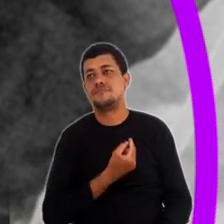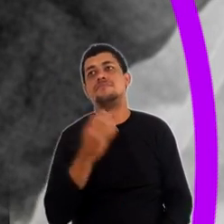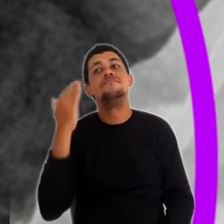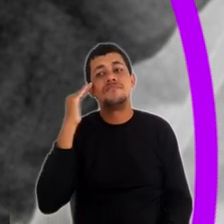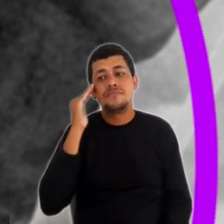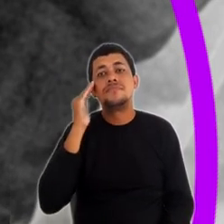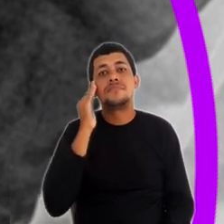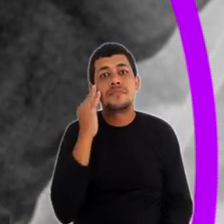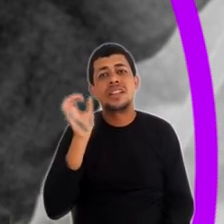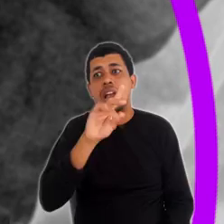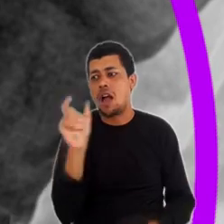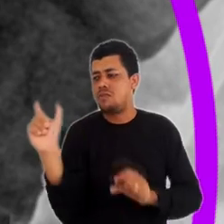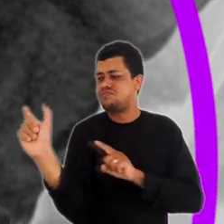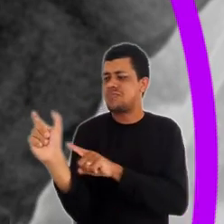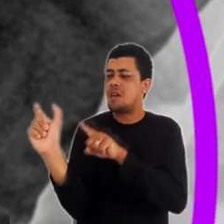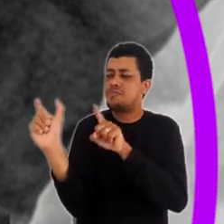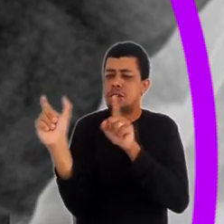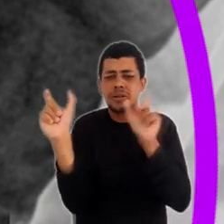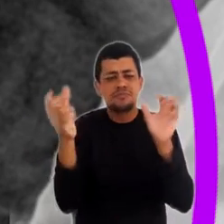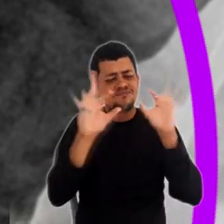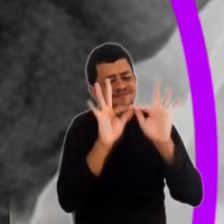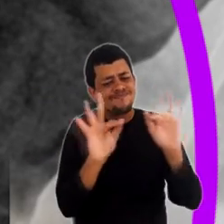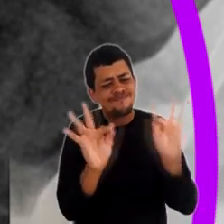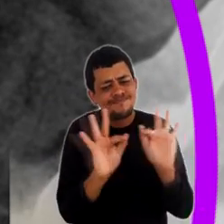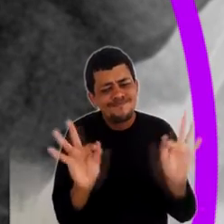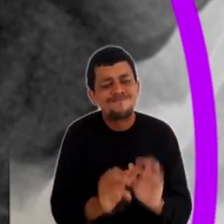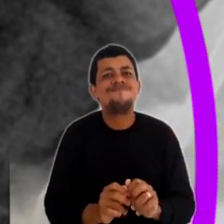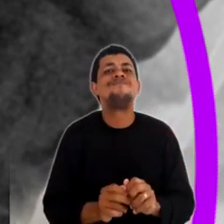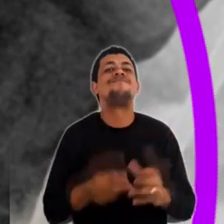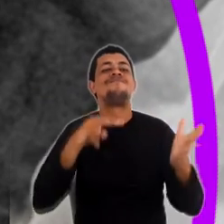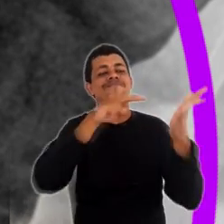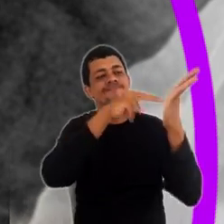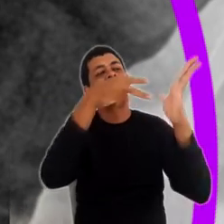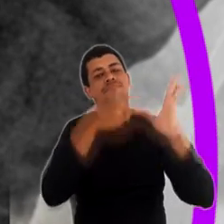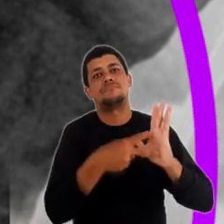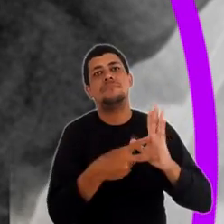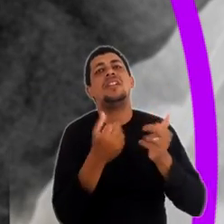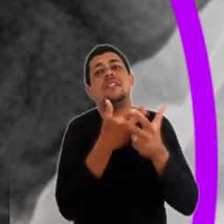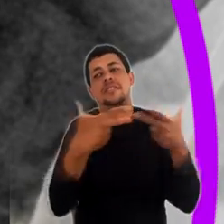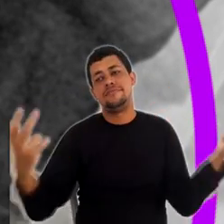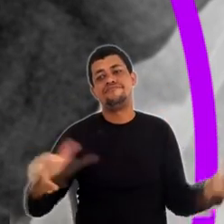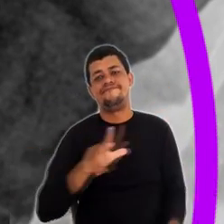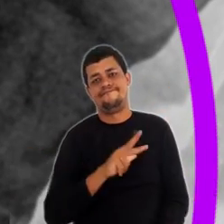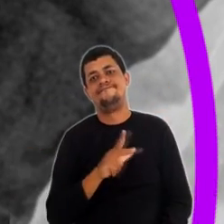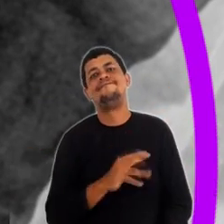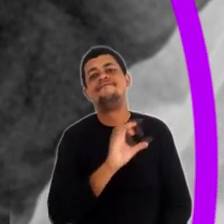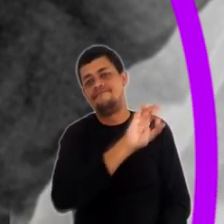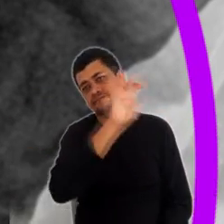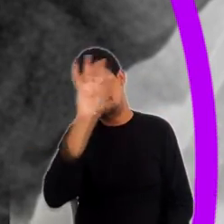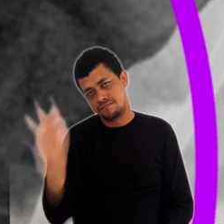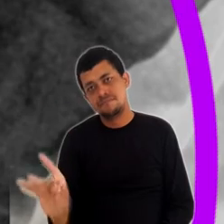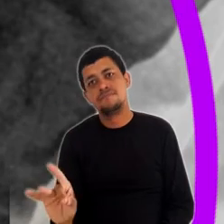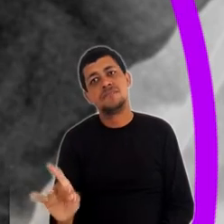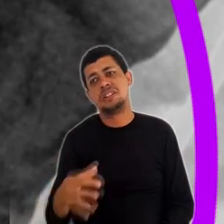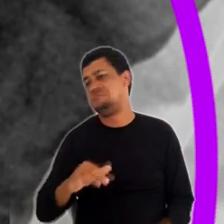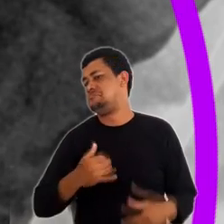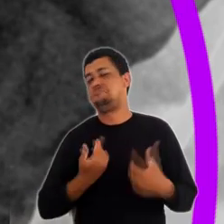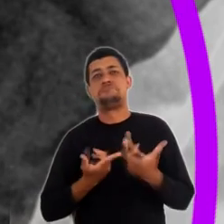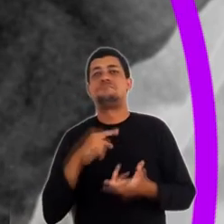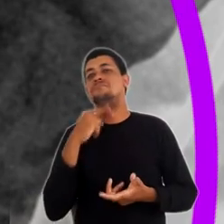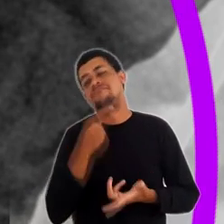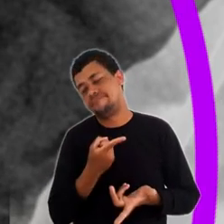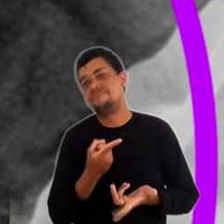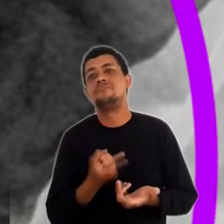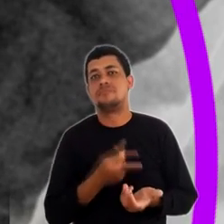gente entende o que cada palavra, o que cada frase significa, umas coisas mais pessoais do que outras, que nem dá para falar